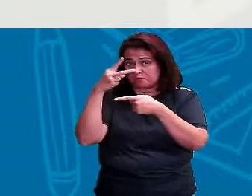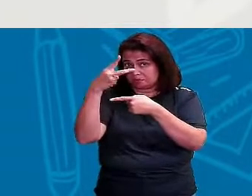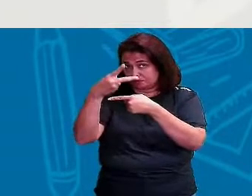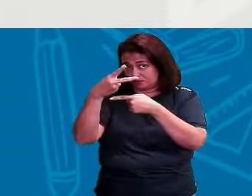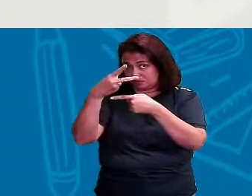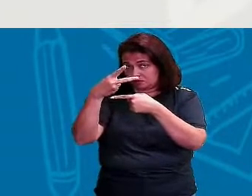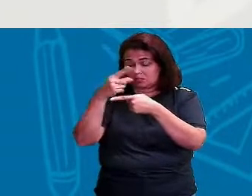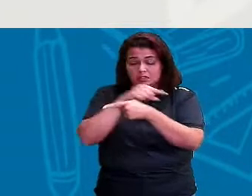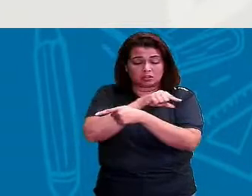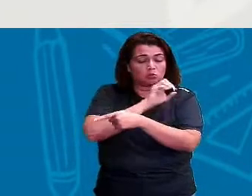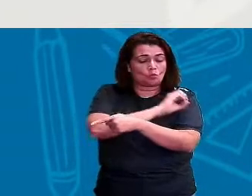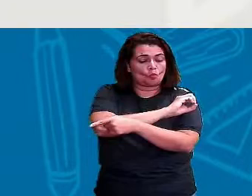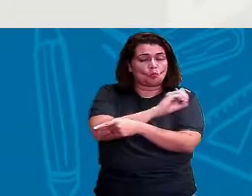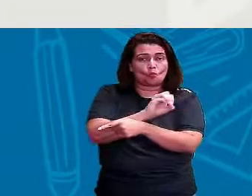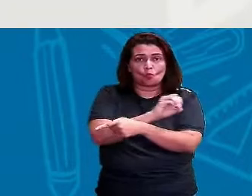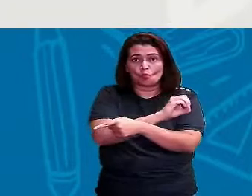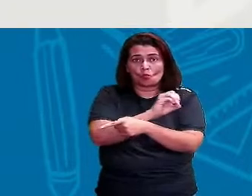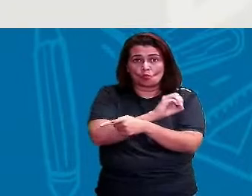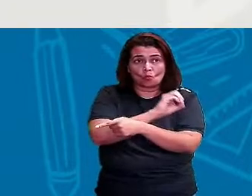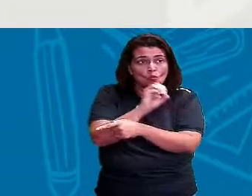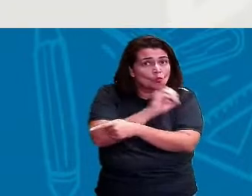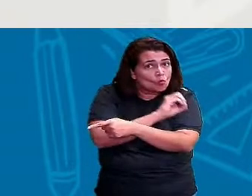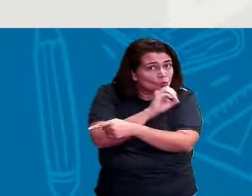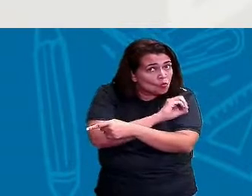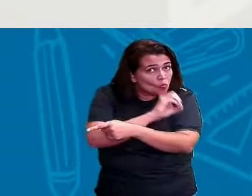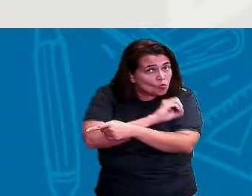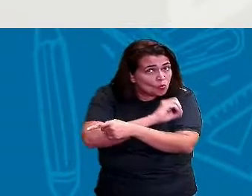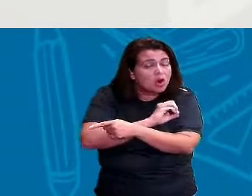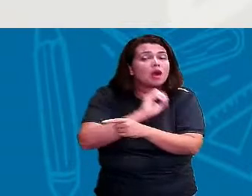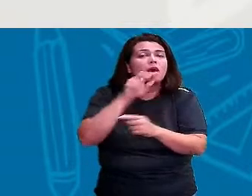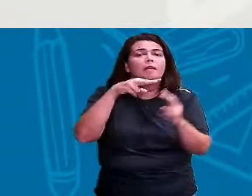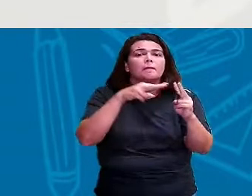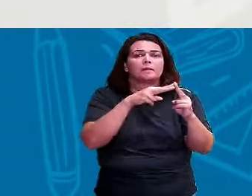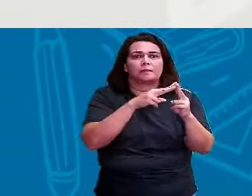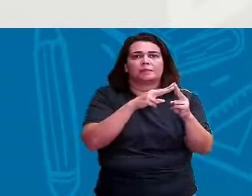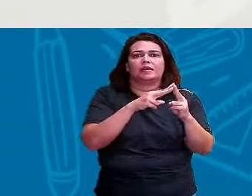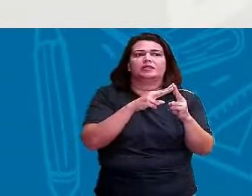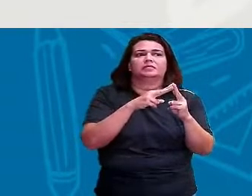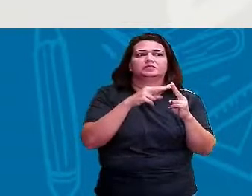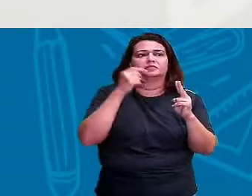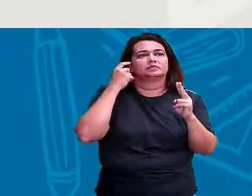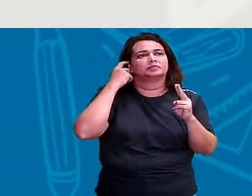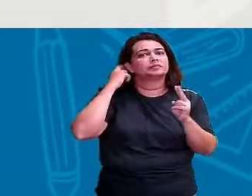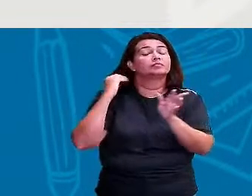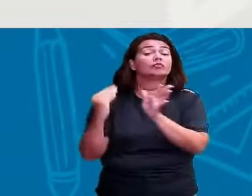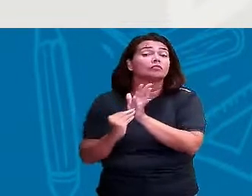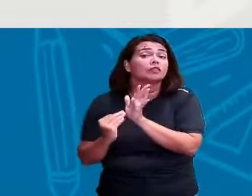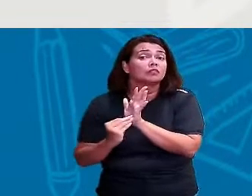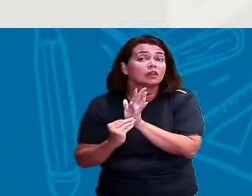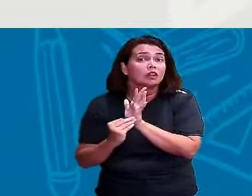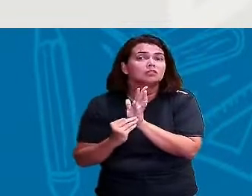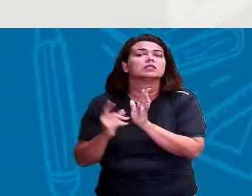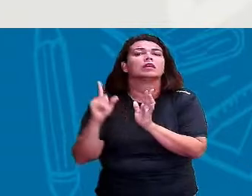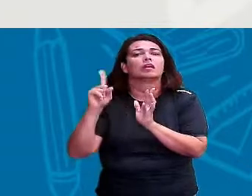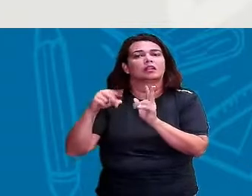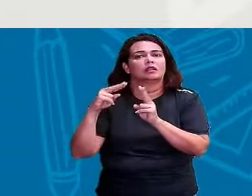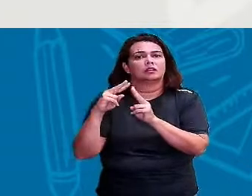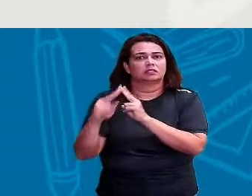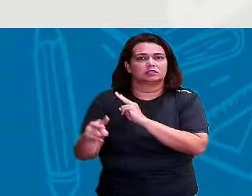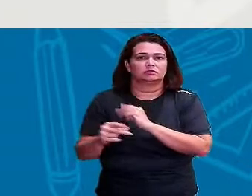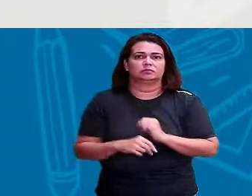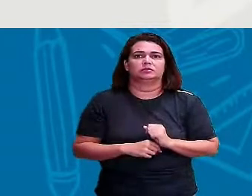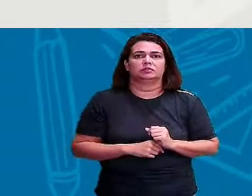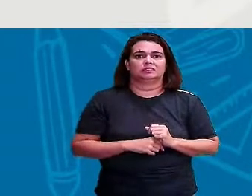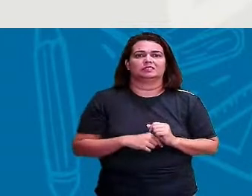casal, esse número é par. E aí eu tenho alguns números, ou os números que são pares. Eu vou ter o